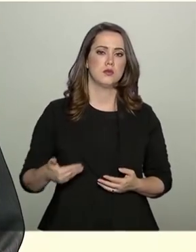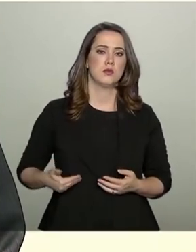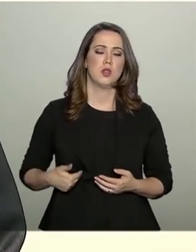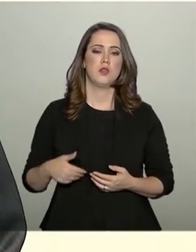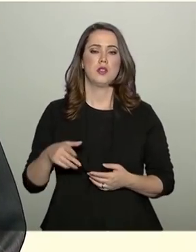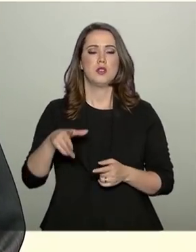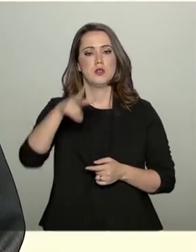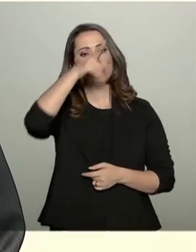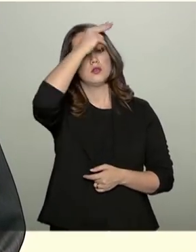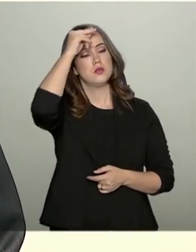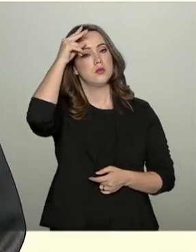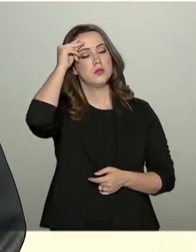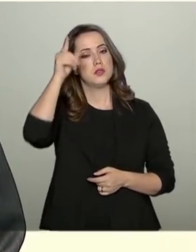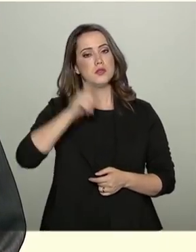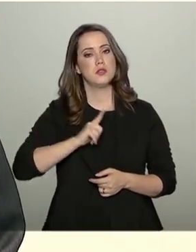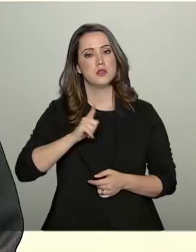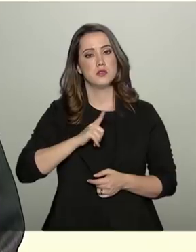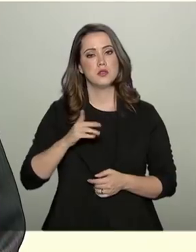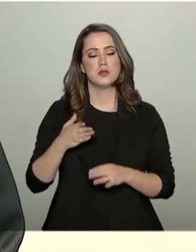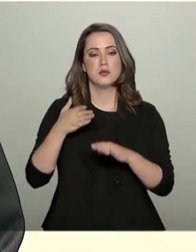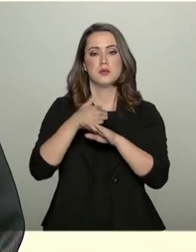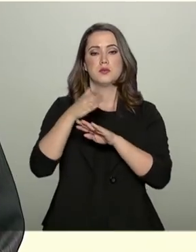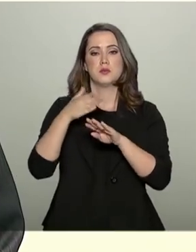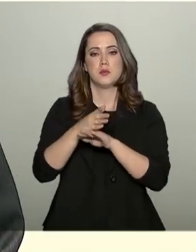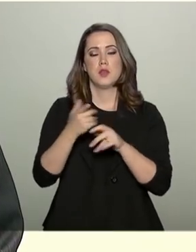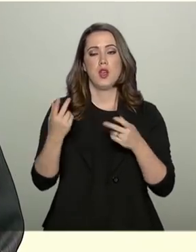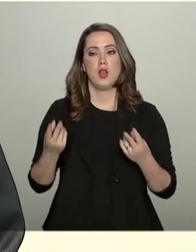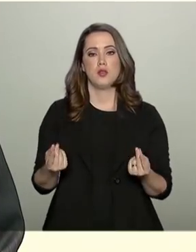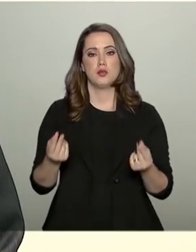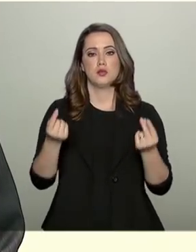governadores e prefeitos terão realmente acesso aos recursos necessários.